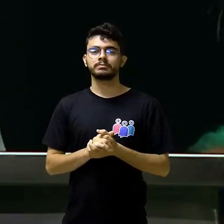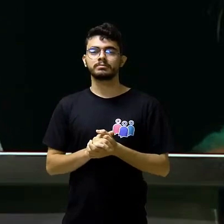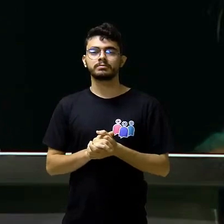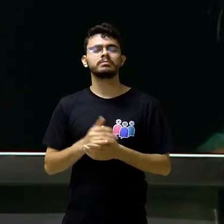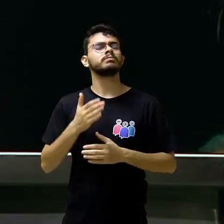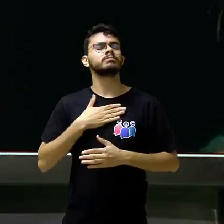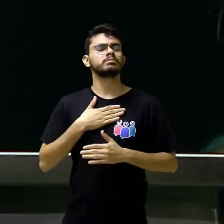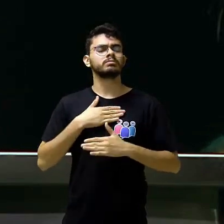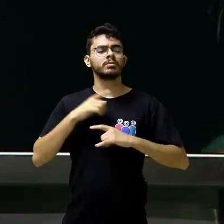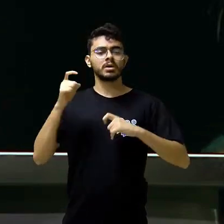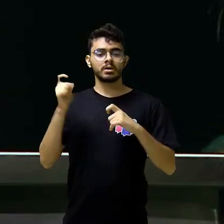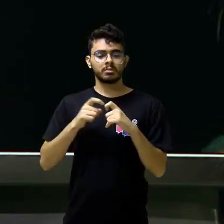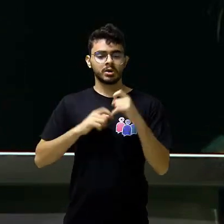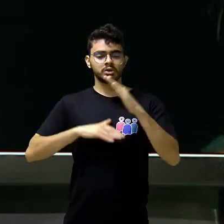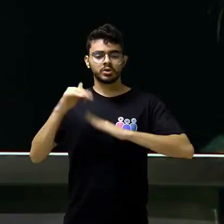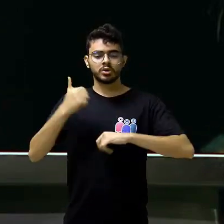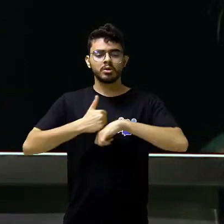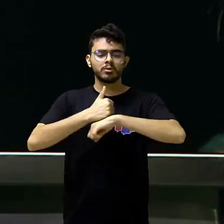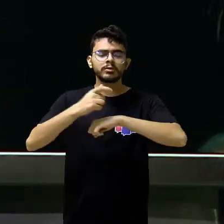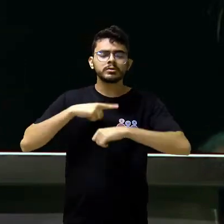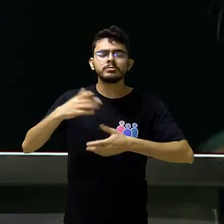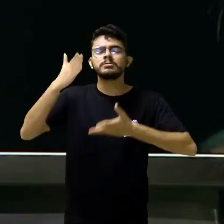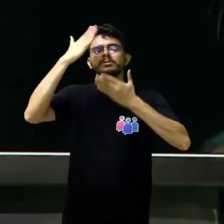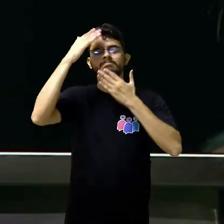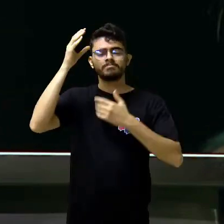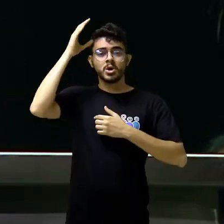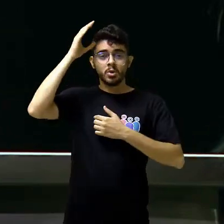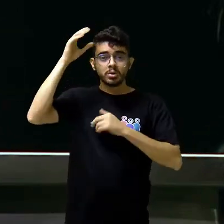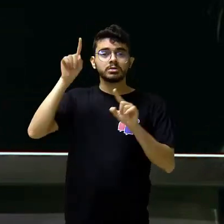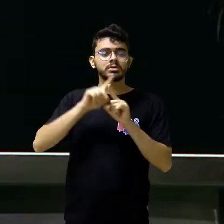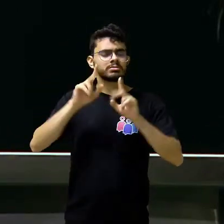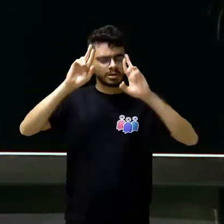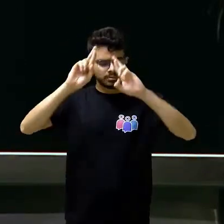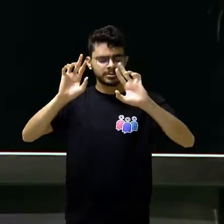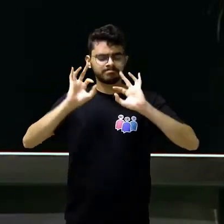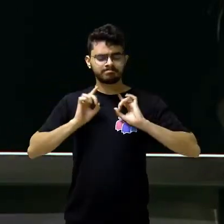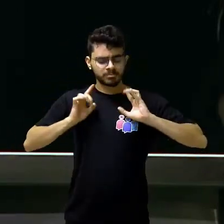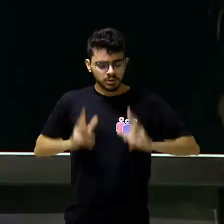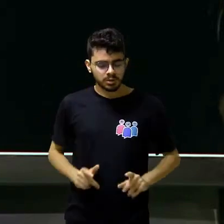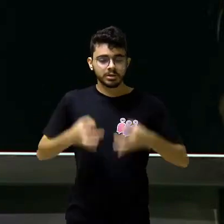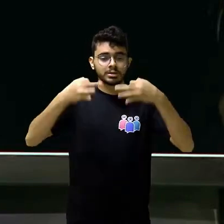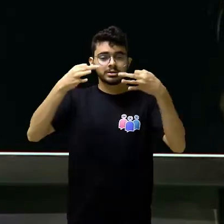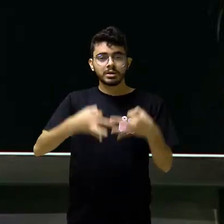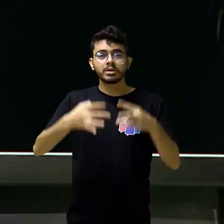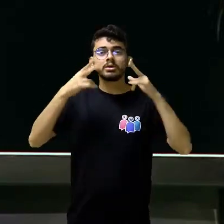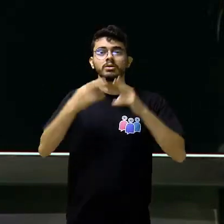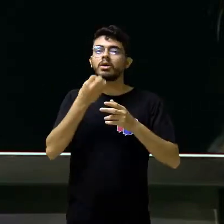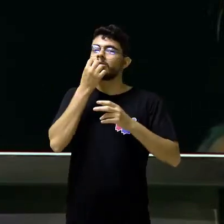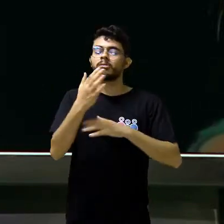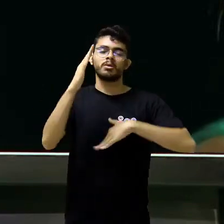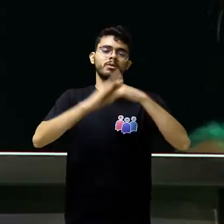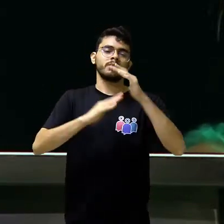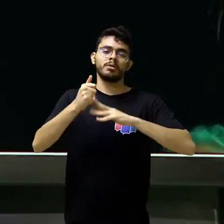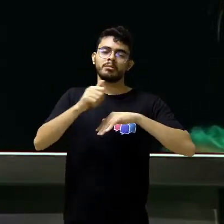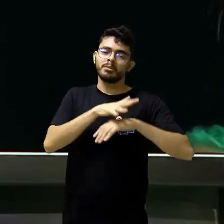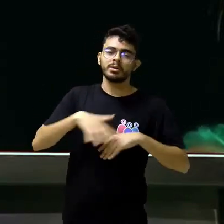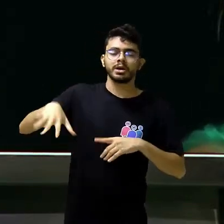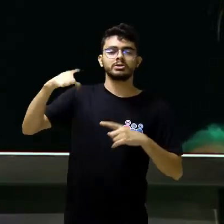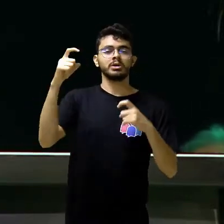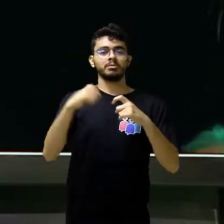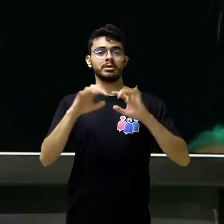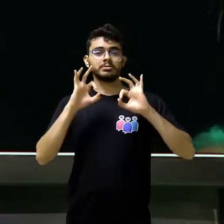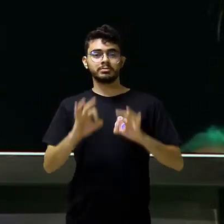Exercerei a minha profissão com consciência e dignidade e de acordo com as boas práticas médicas.